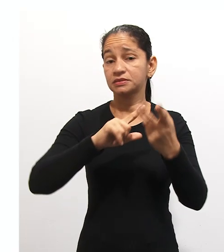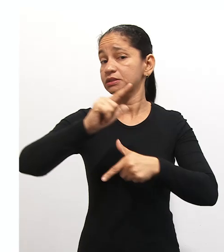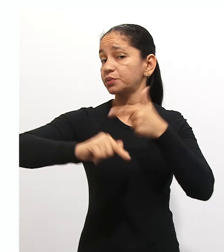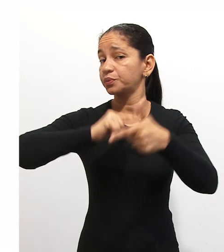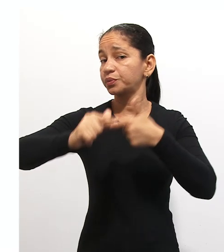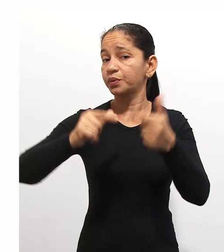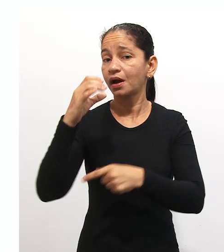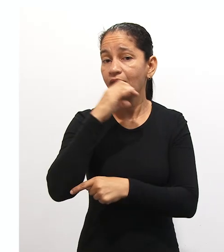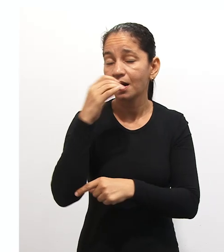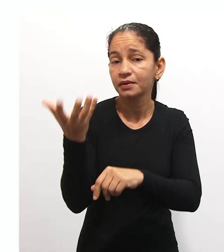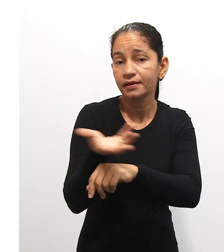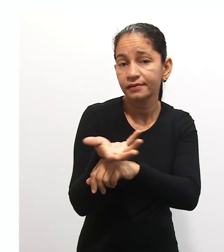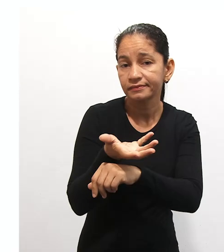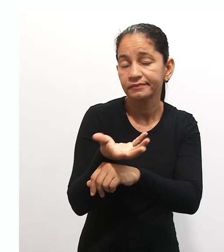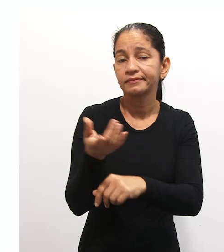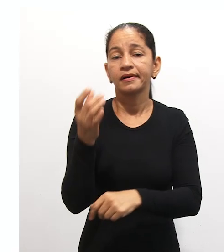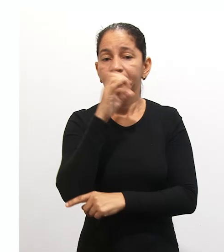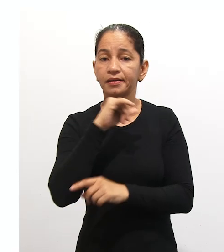custo real e o custo padrão.